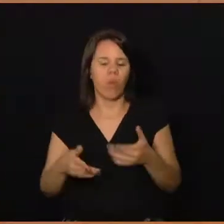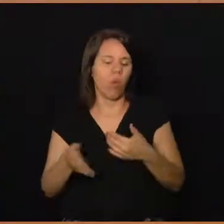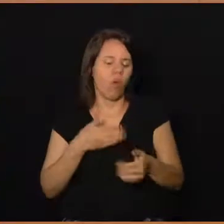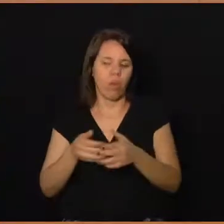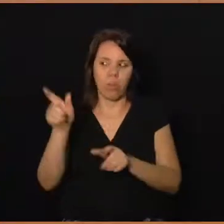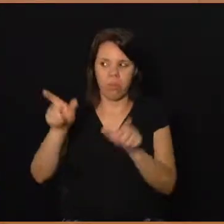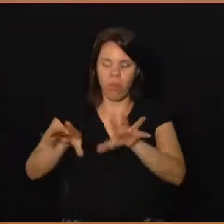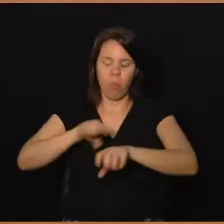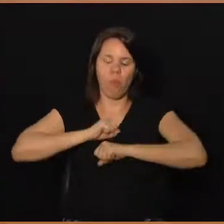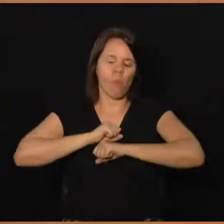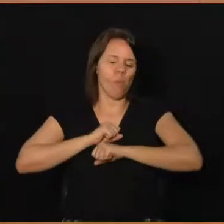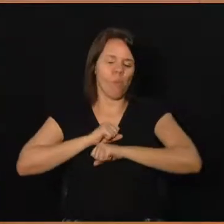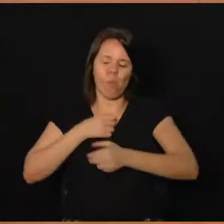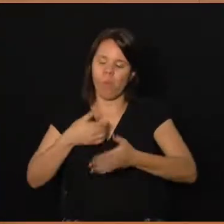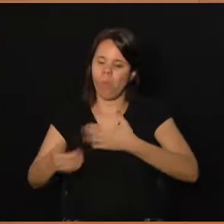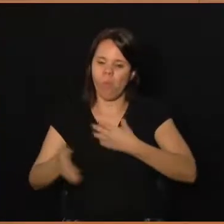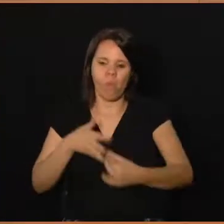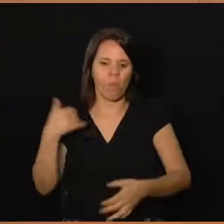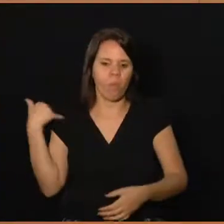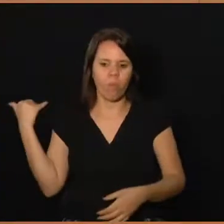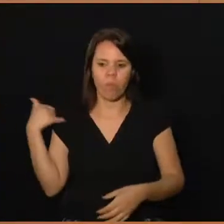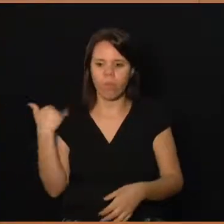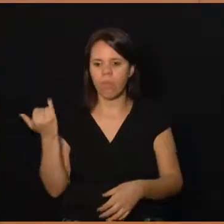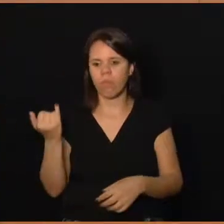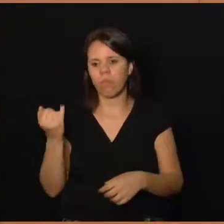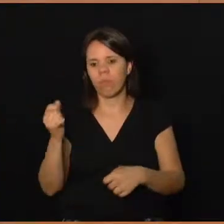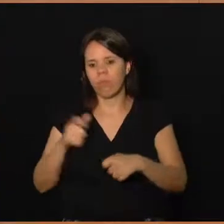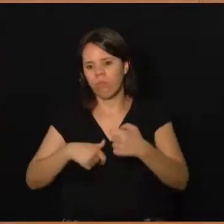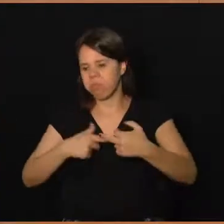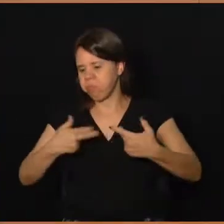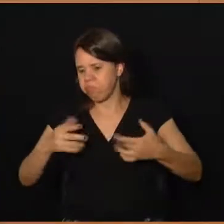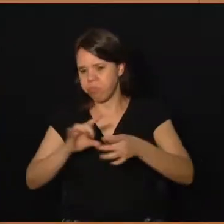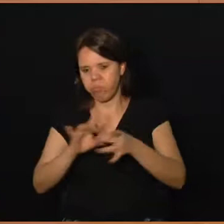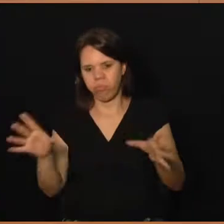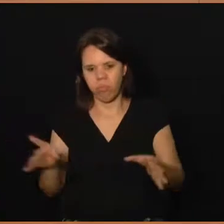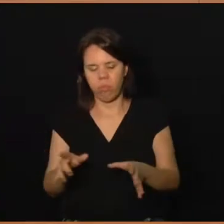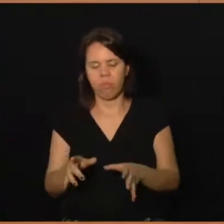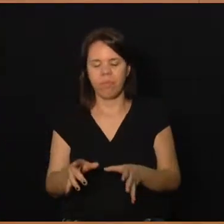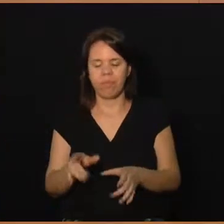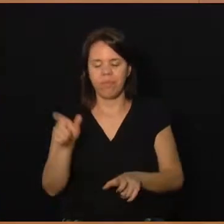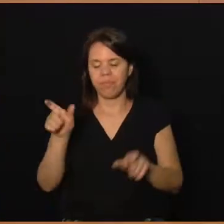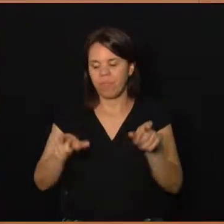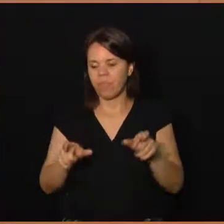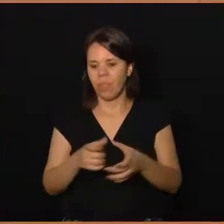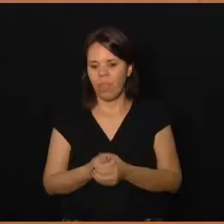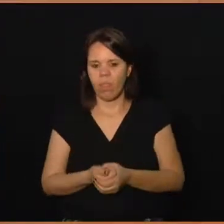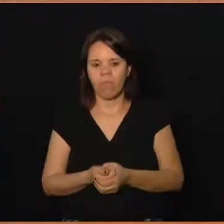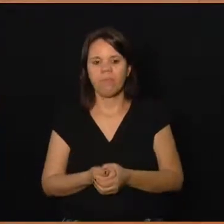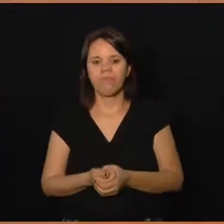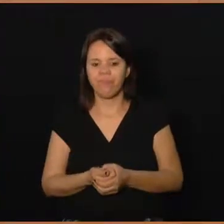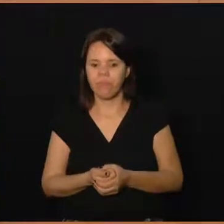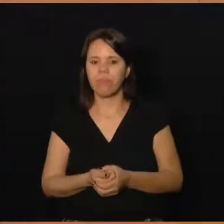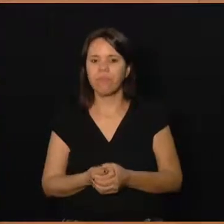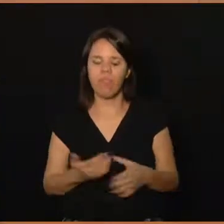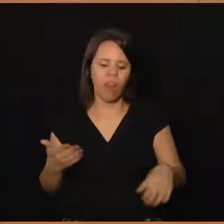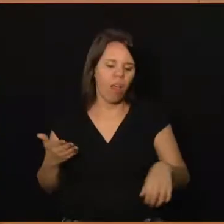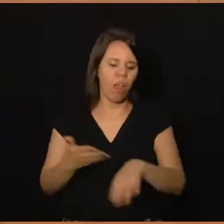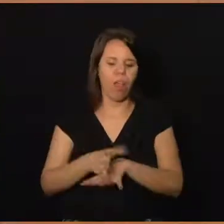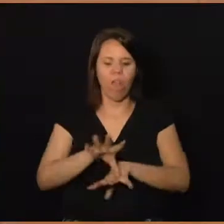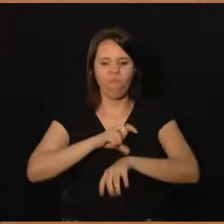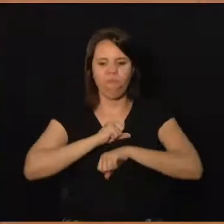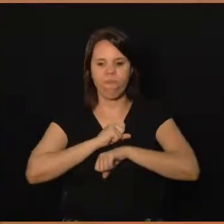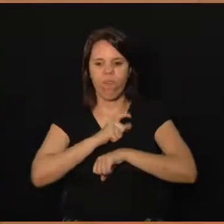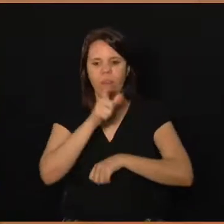um, né, não interessa a sua idade, não interessa seu sexo, sua raça, a droga infelizmente ela não bate mais na porta, né, ela toma